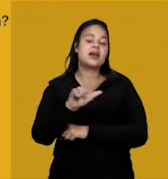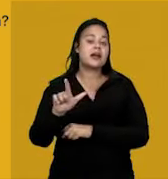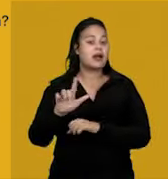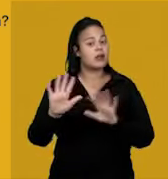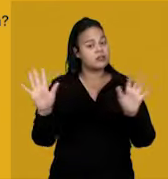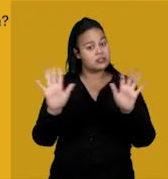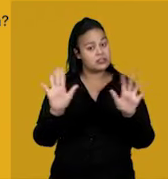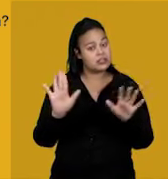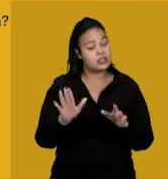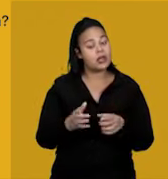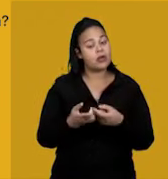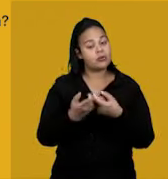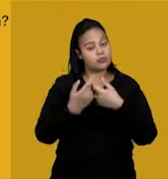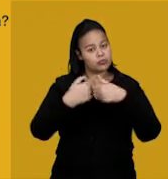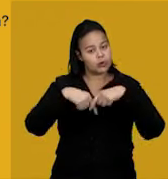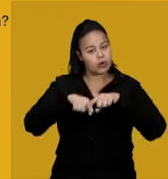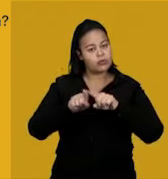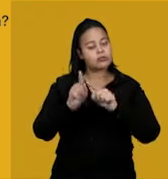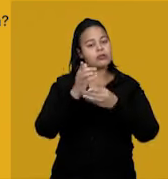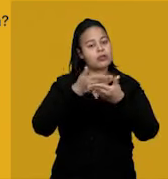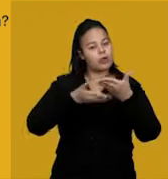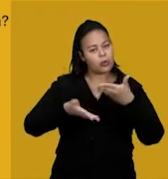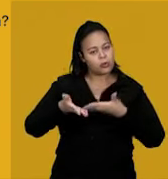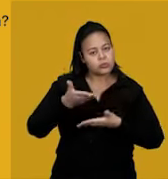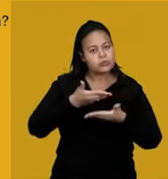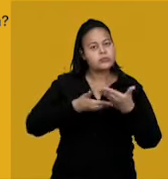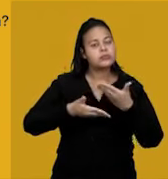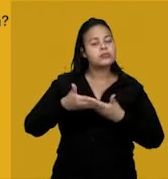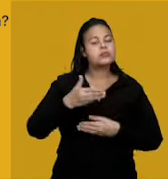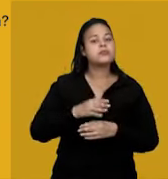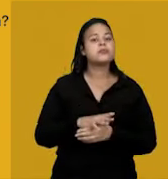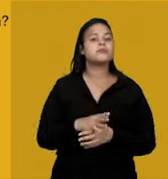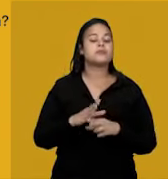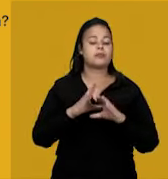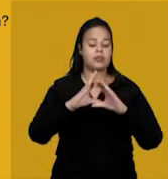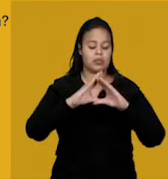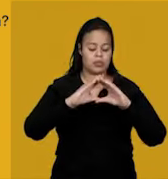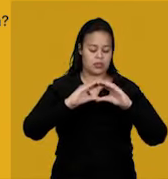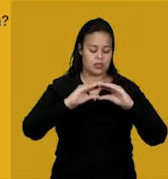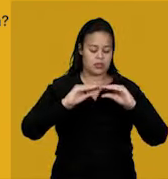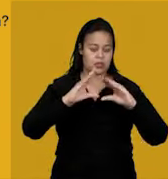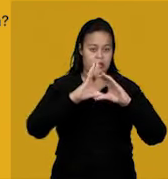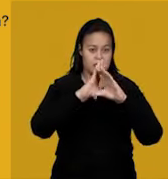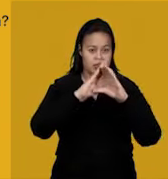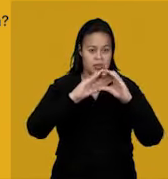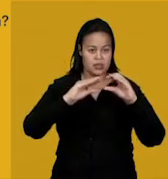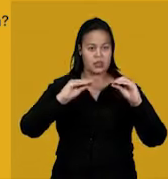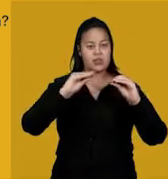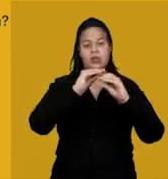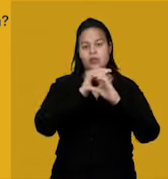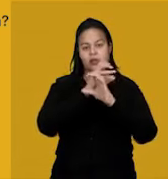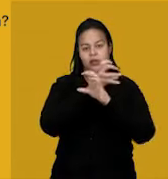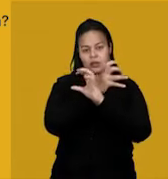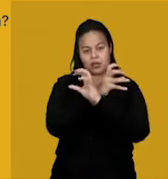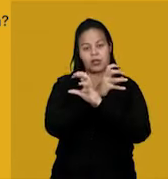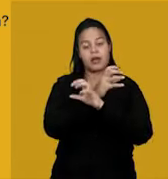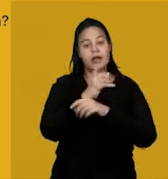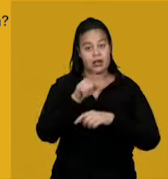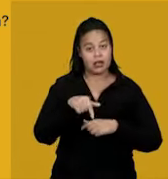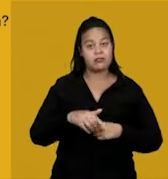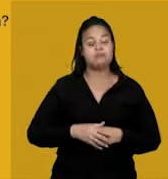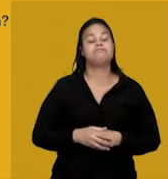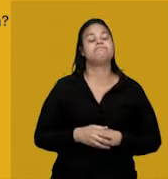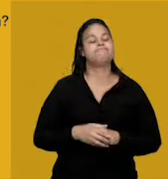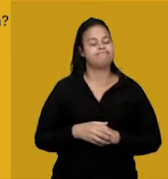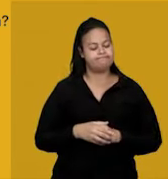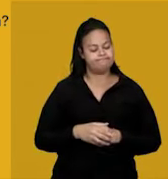de revestimento. É o tecido cartilaginoso? Exatamente. É esse tecido